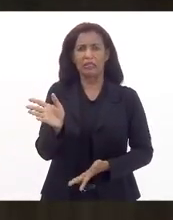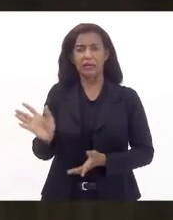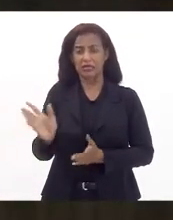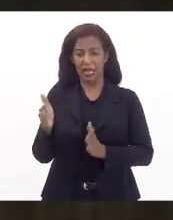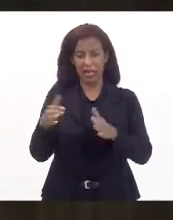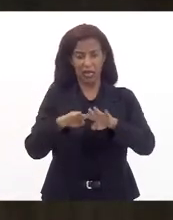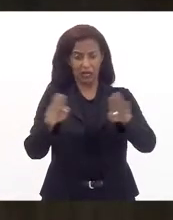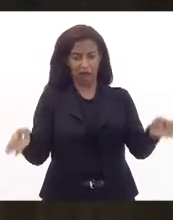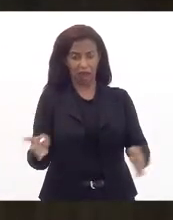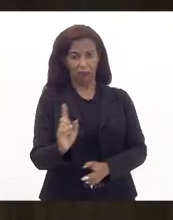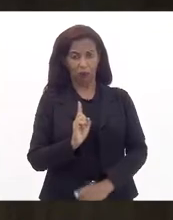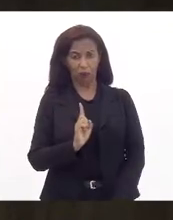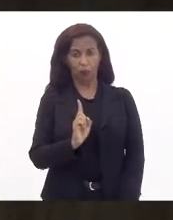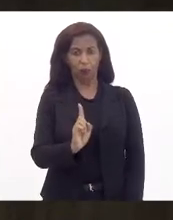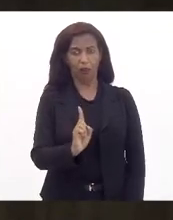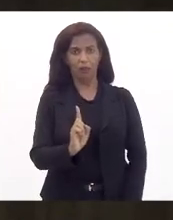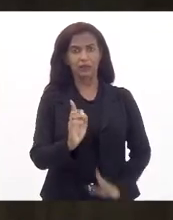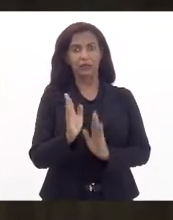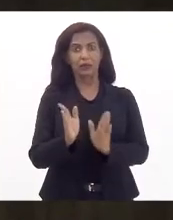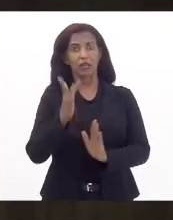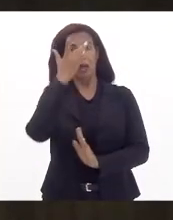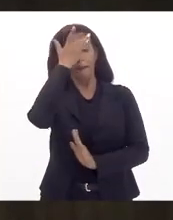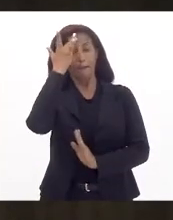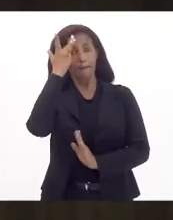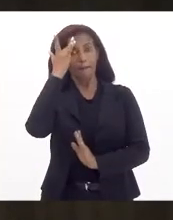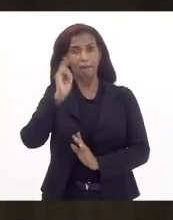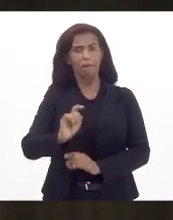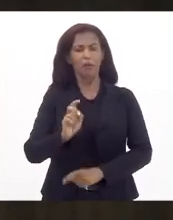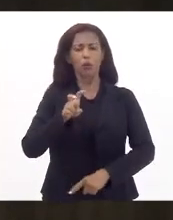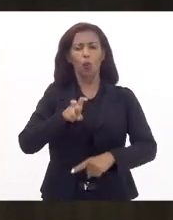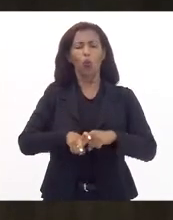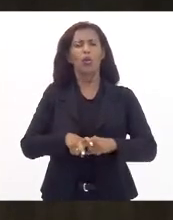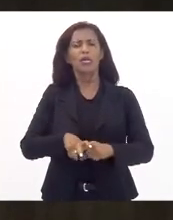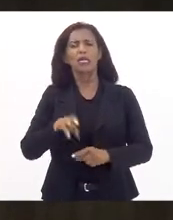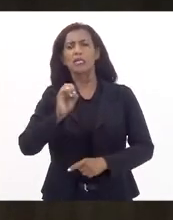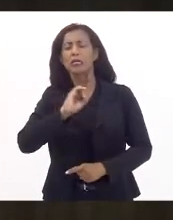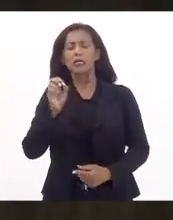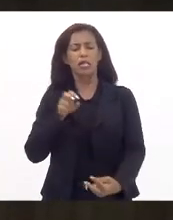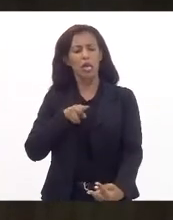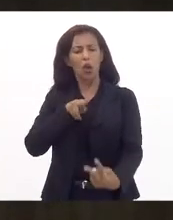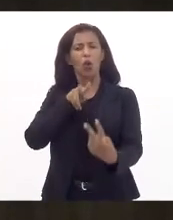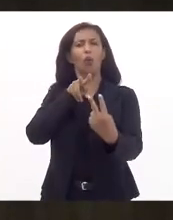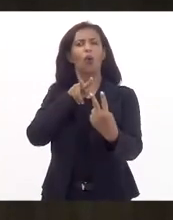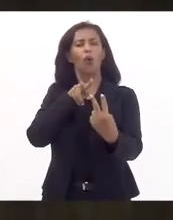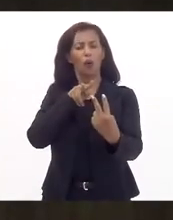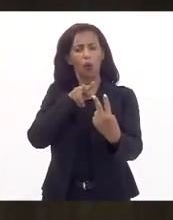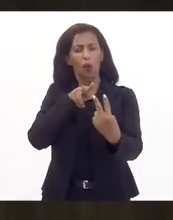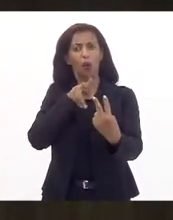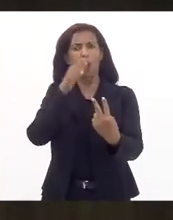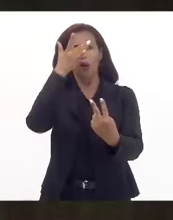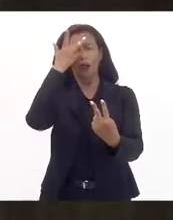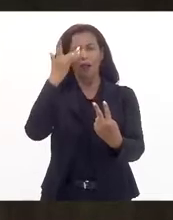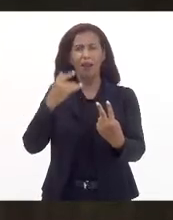gerina no atendimento a pessoa que tá atendendo sequer olha para o rosto daquela pessoa tá custando o